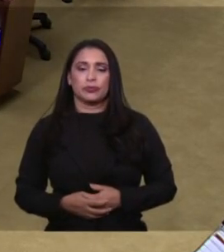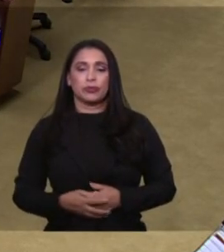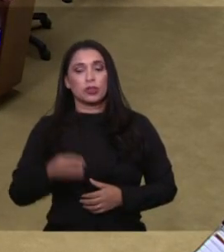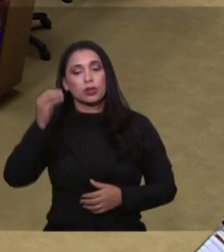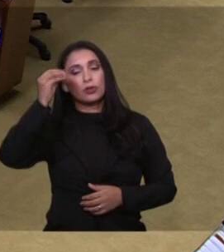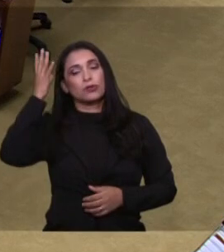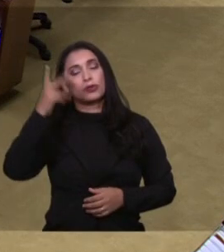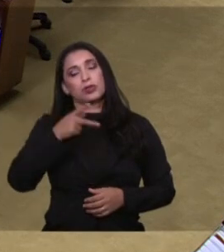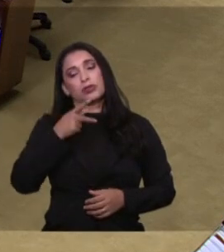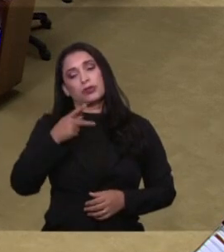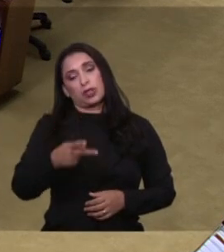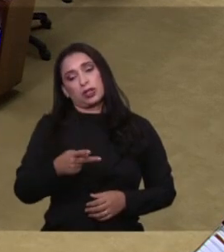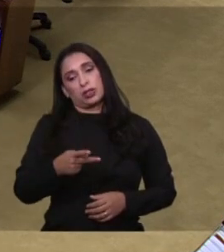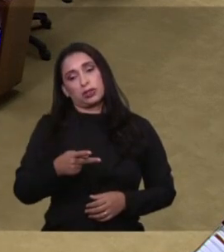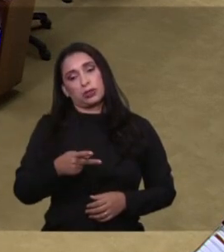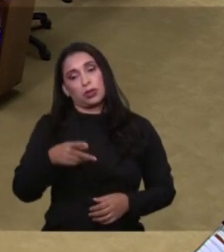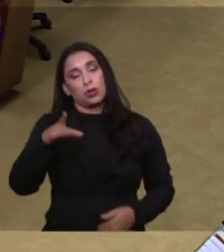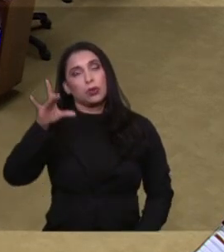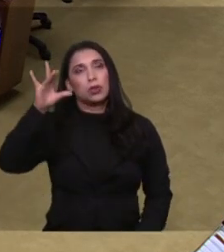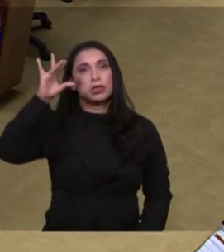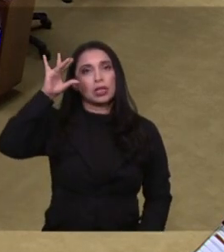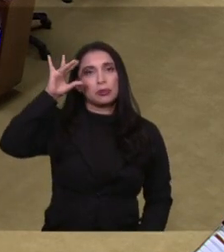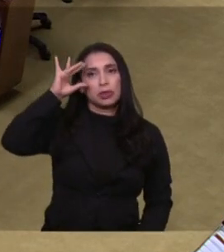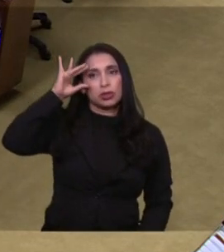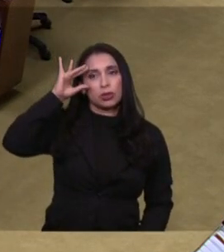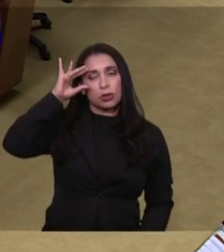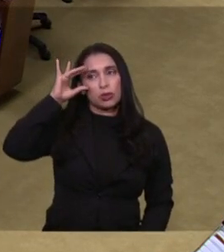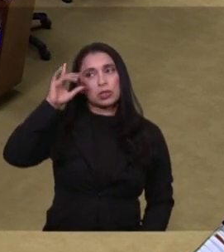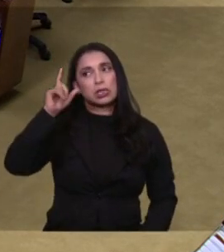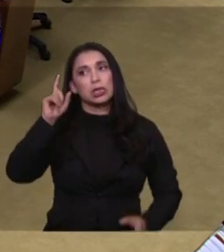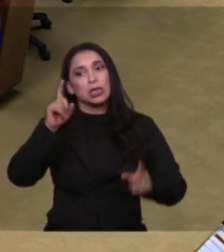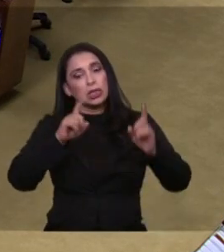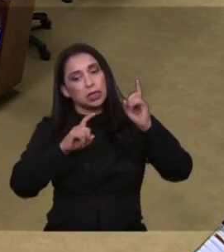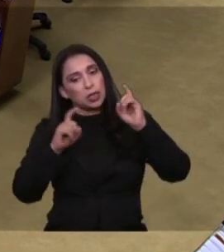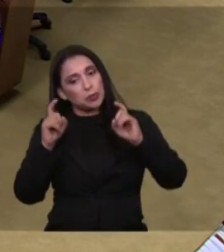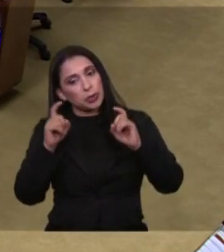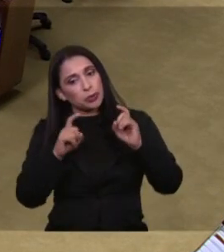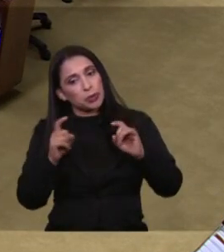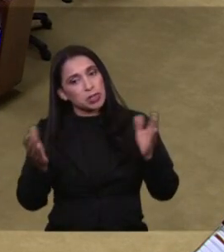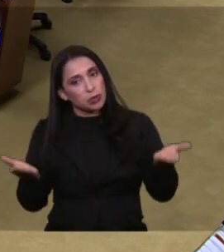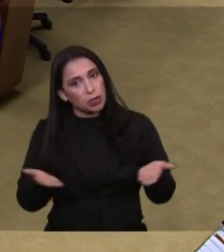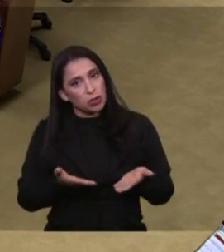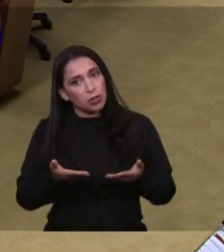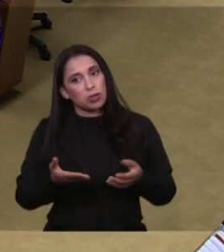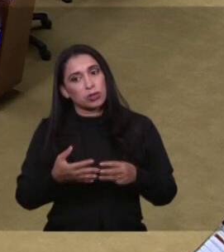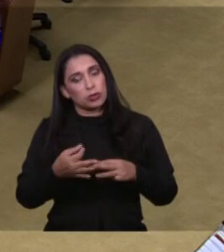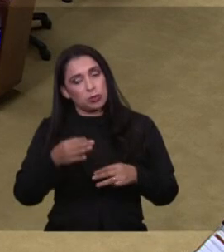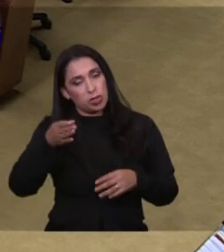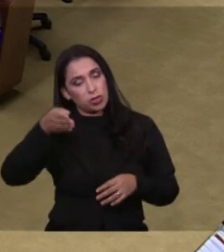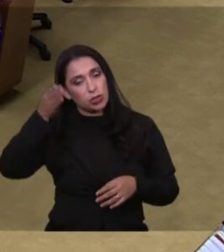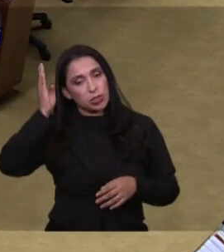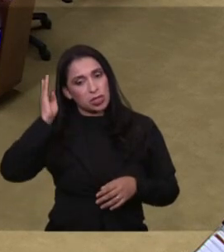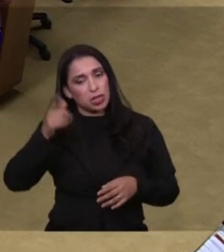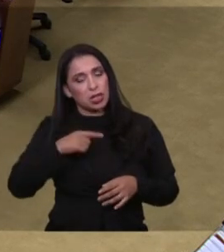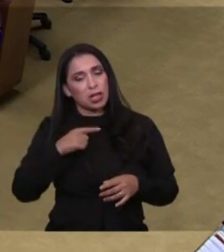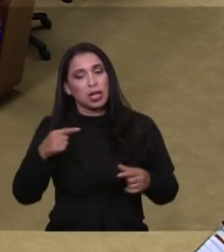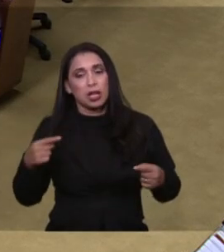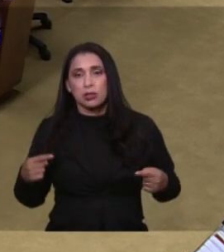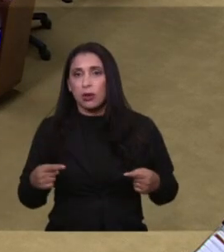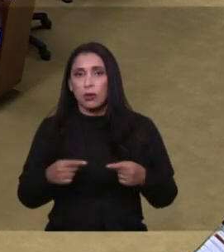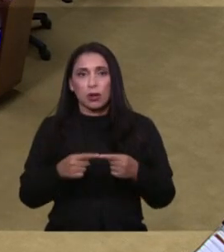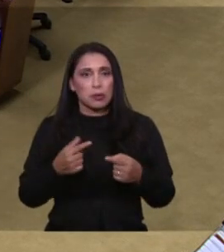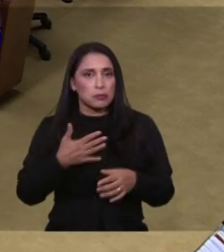Tanto a fala do ministro André Mendonça quanto a preocupação que o Vassili Salário externou, elas estão convergentes com a